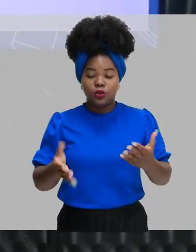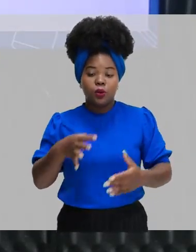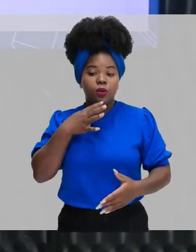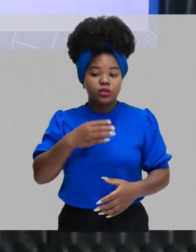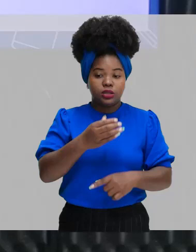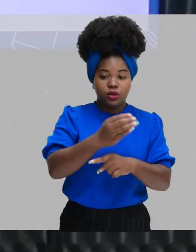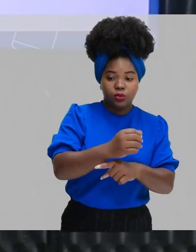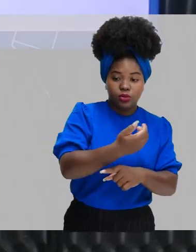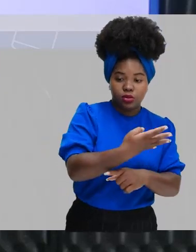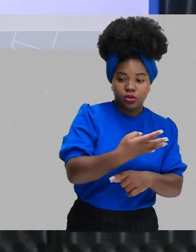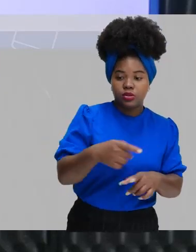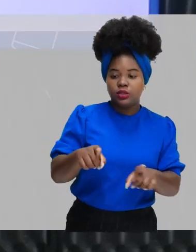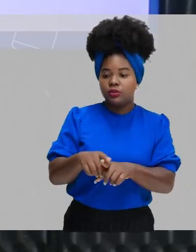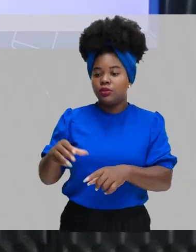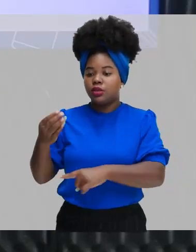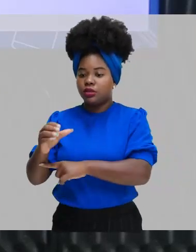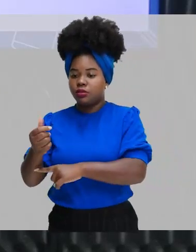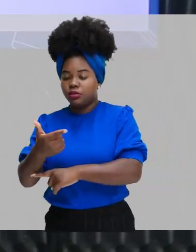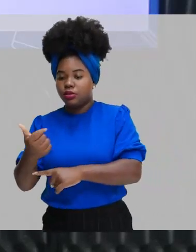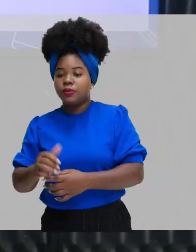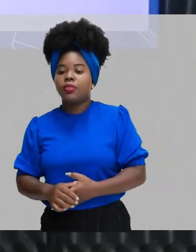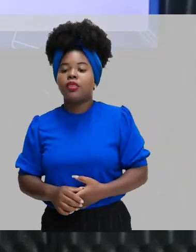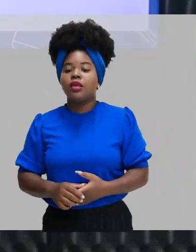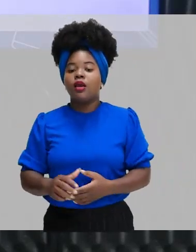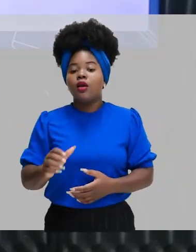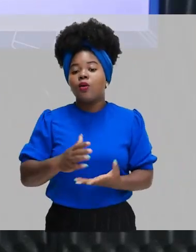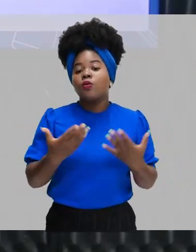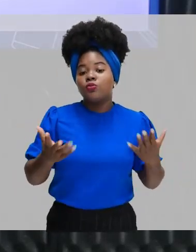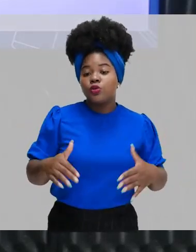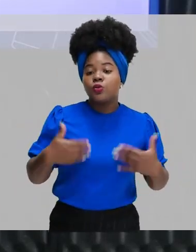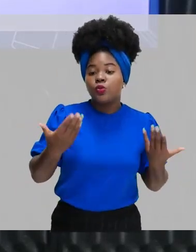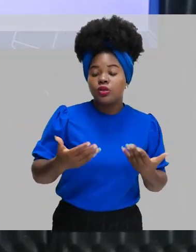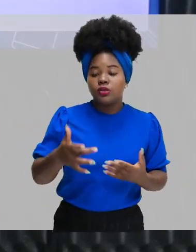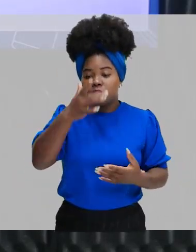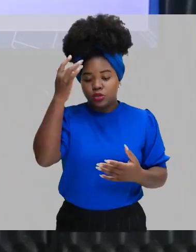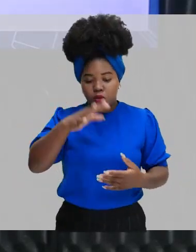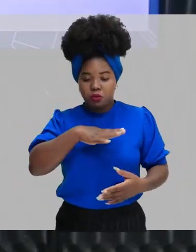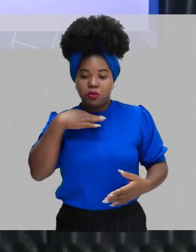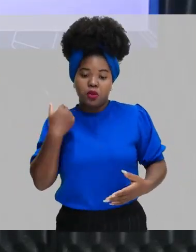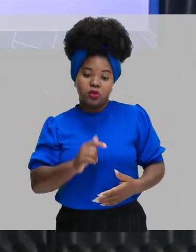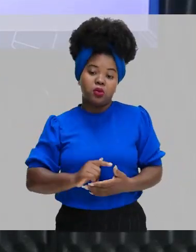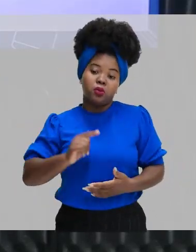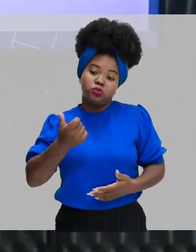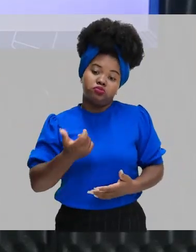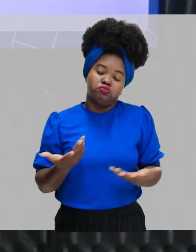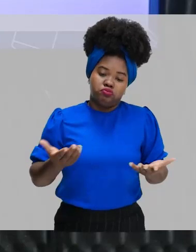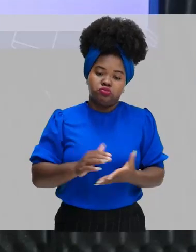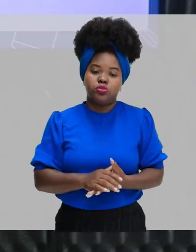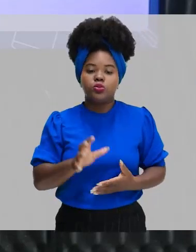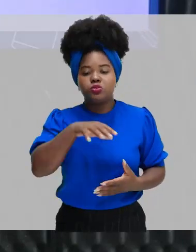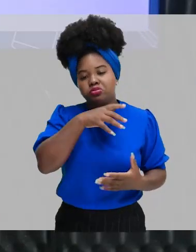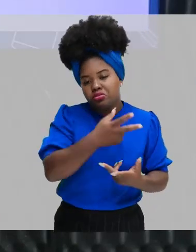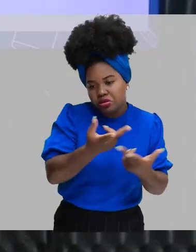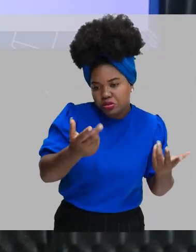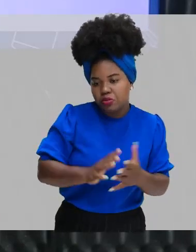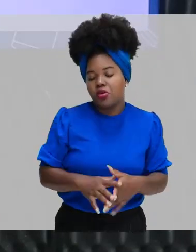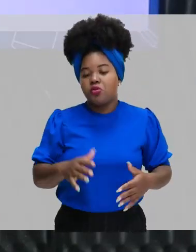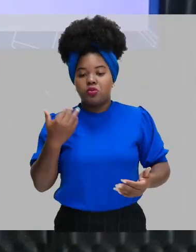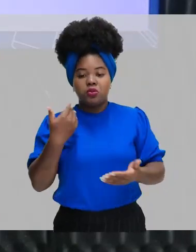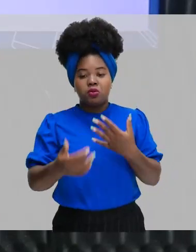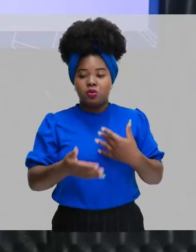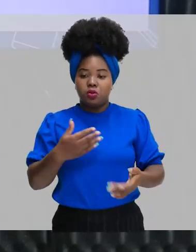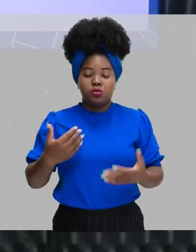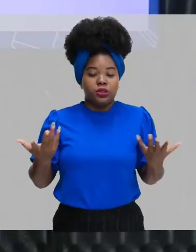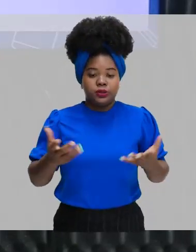organismo morre ele deixa de se alimentar Então esse carbono 14 não é mais reposto porque